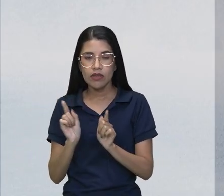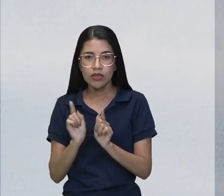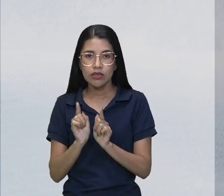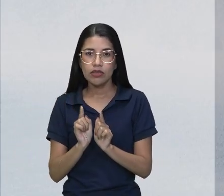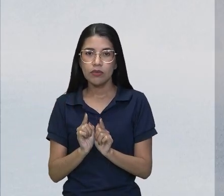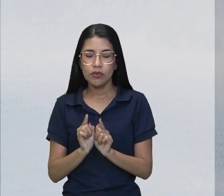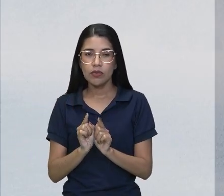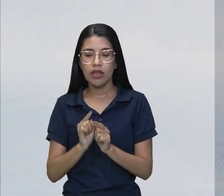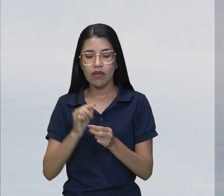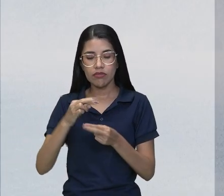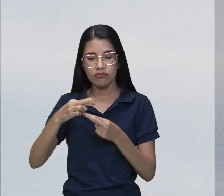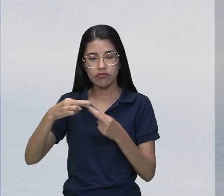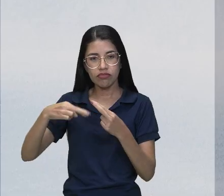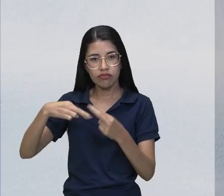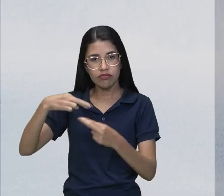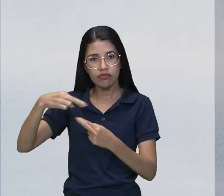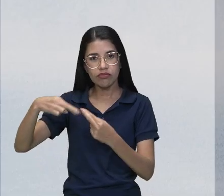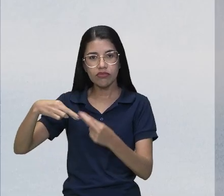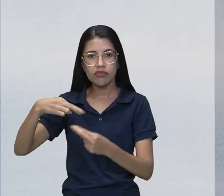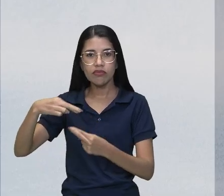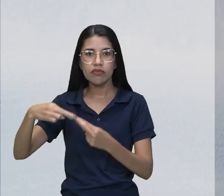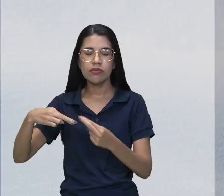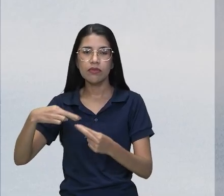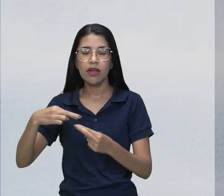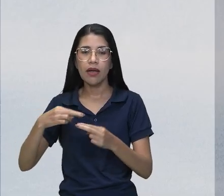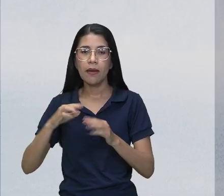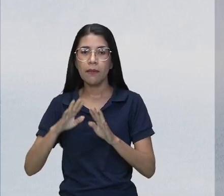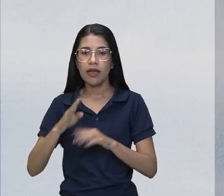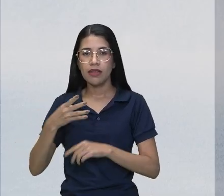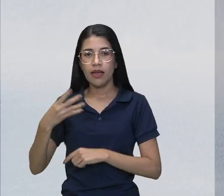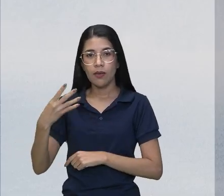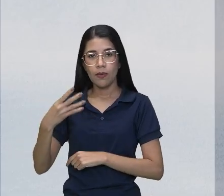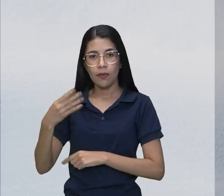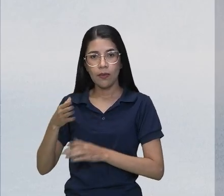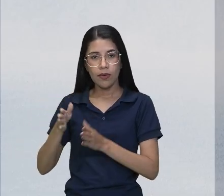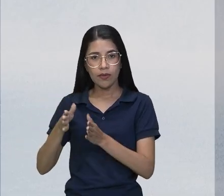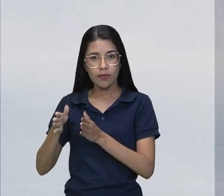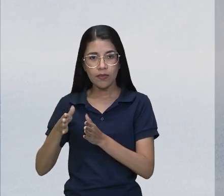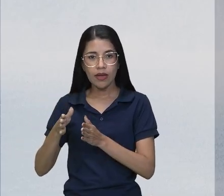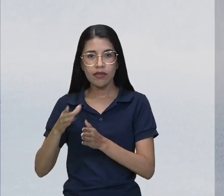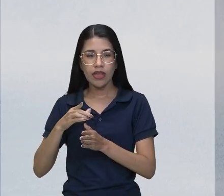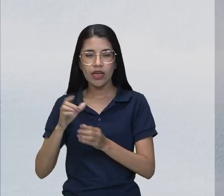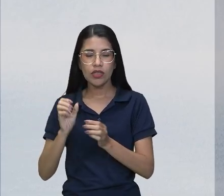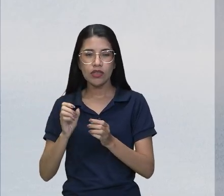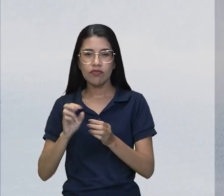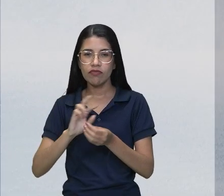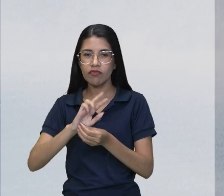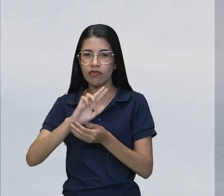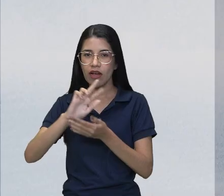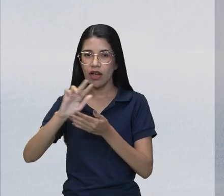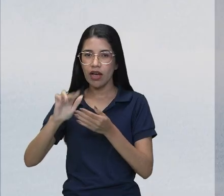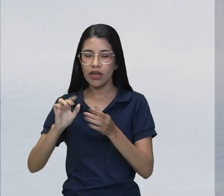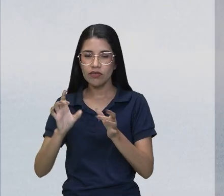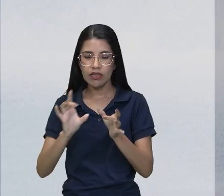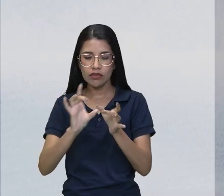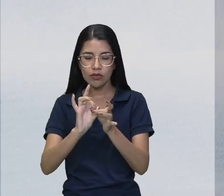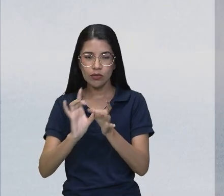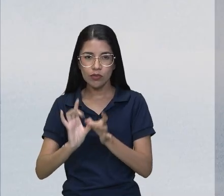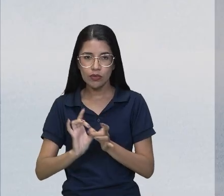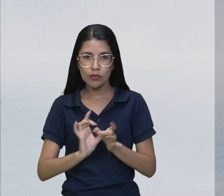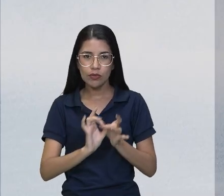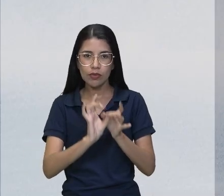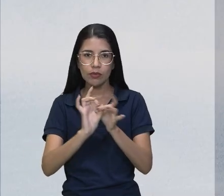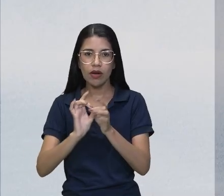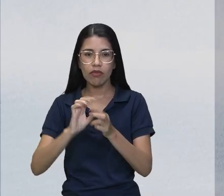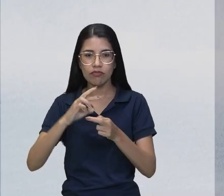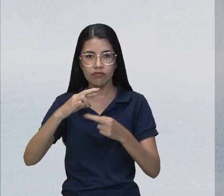se entrelaçar. Já a quarta fase é várias dessas que já estão entrelaçadas